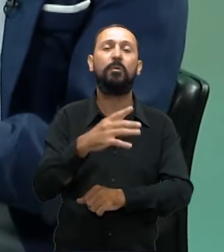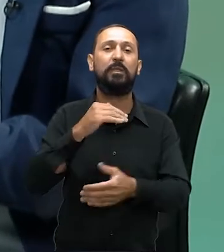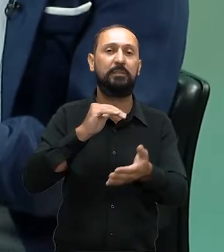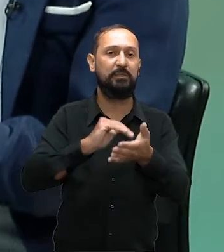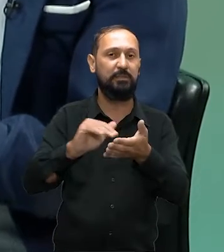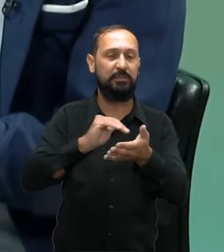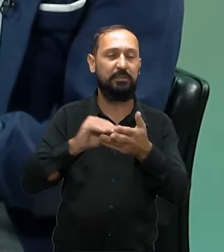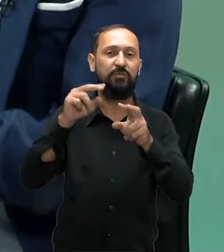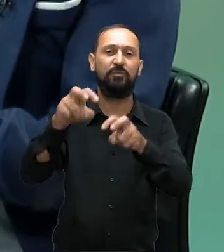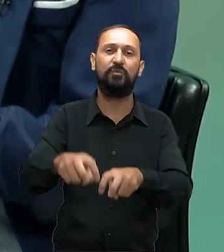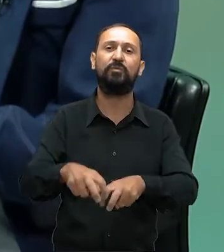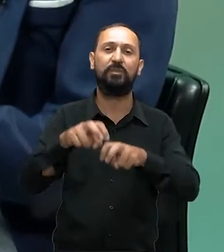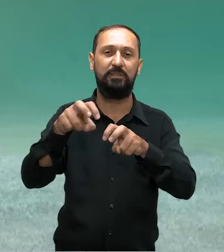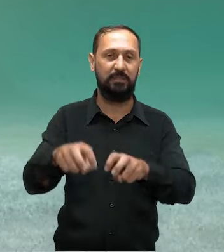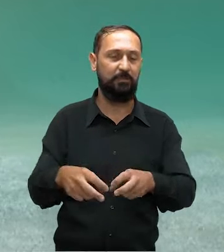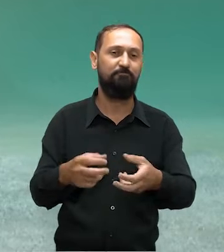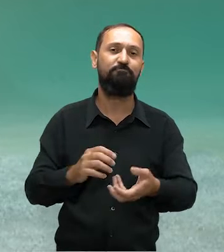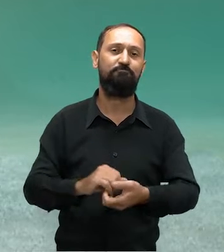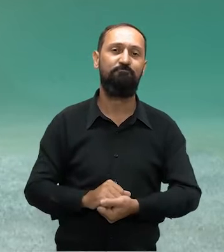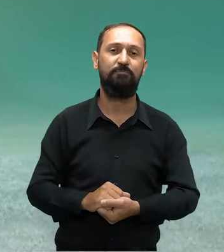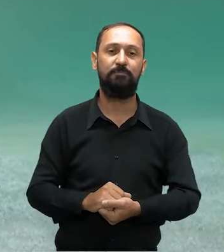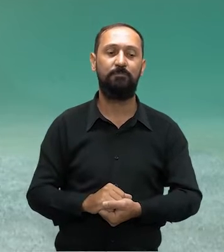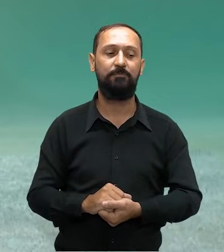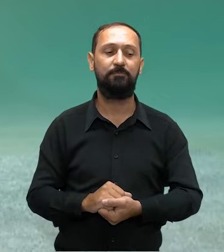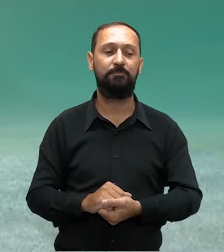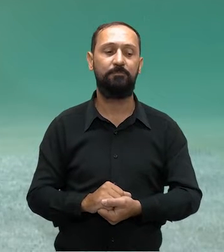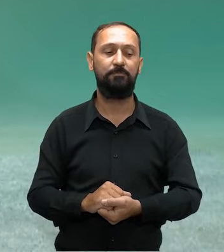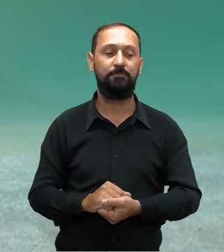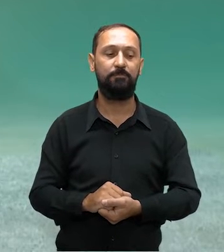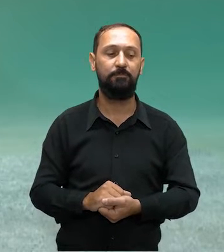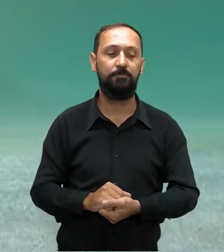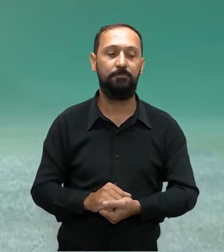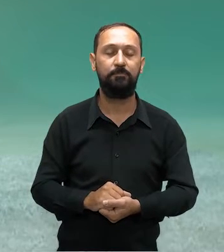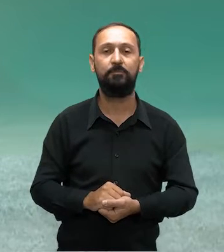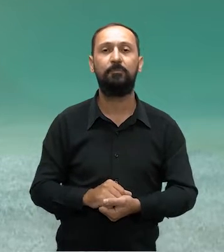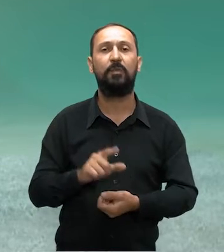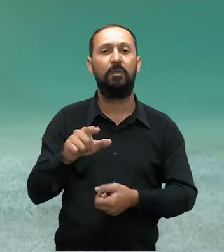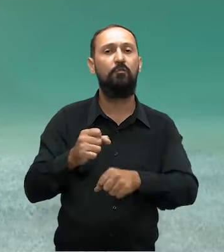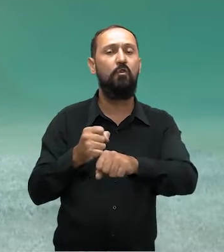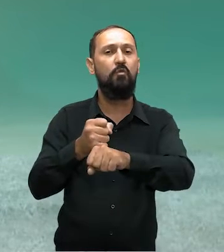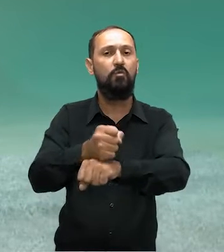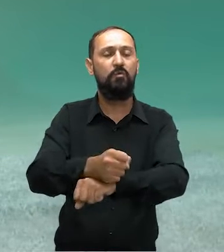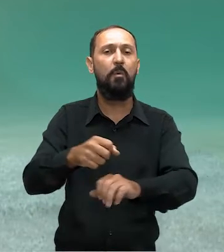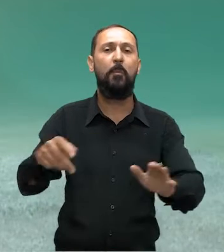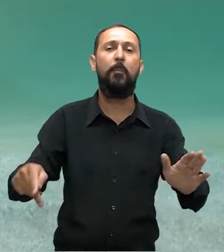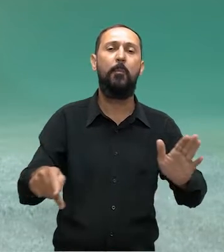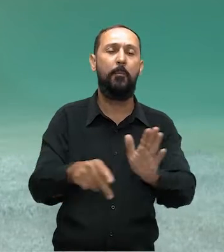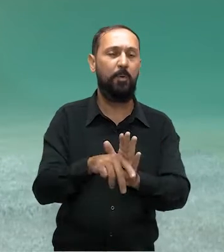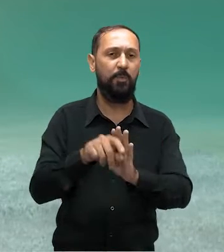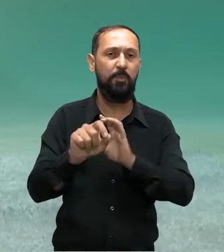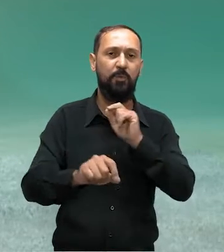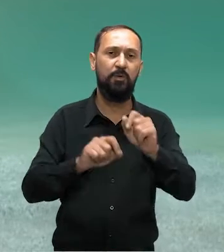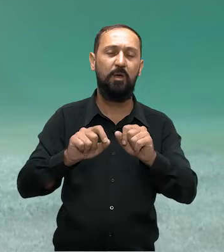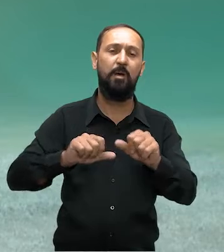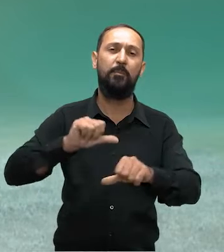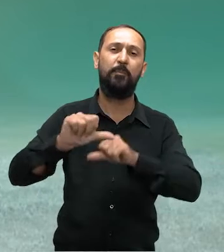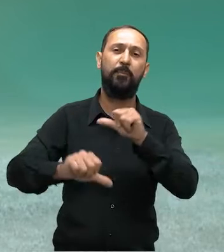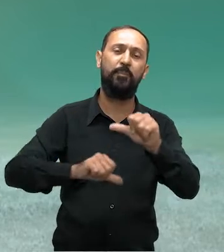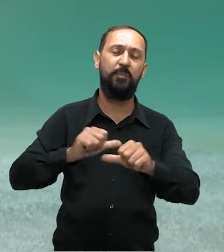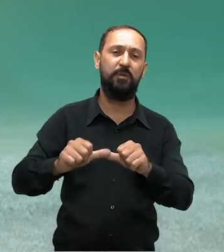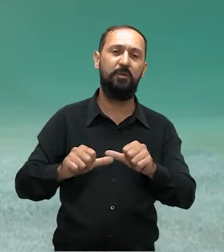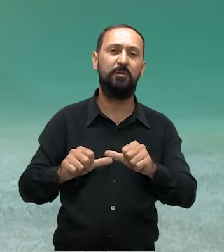reformulação da Secretaria de Fazenda, que foi um esforço do Profisco